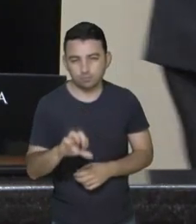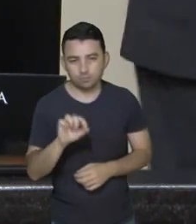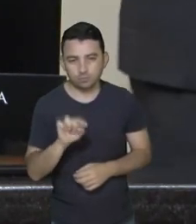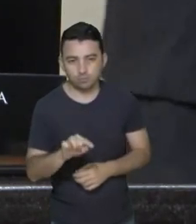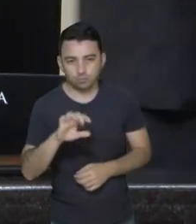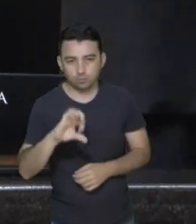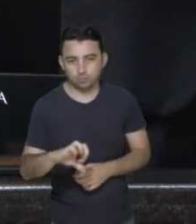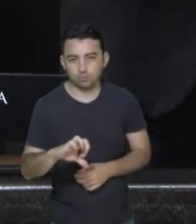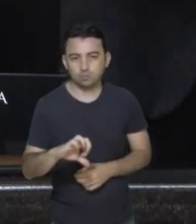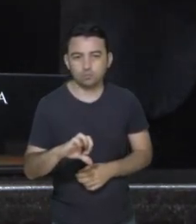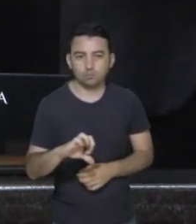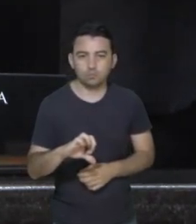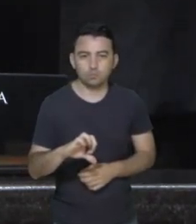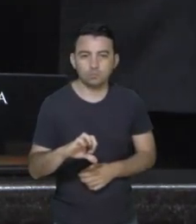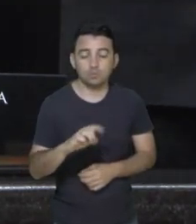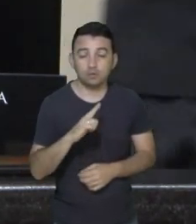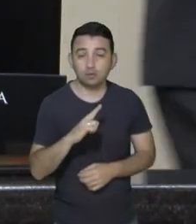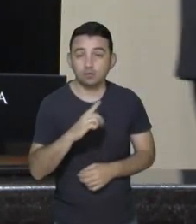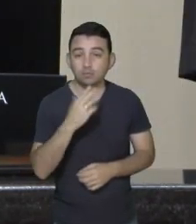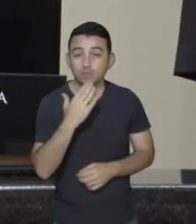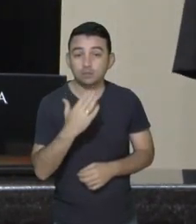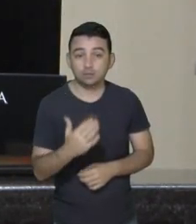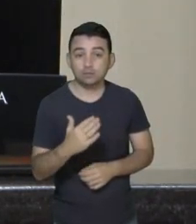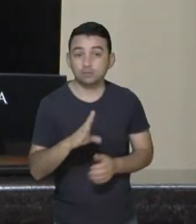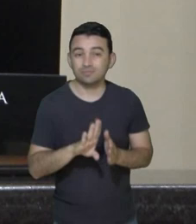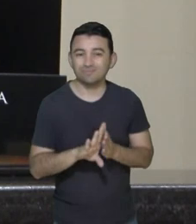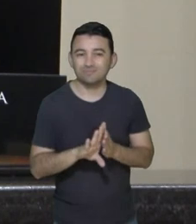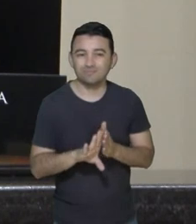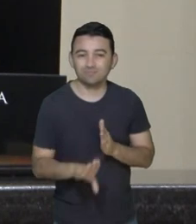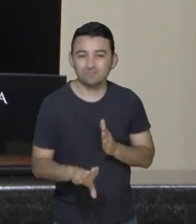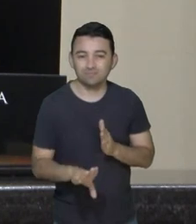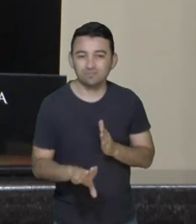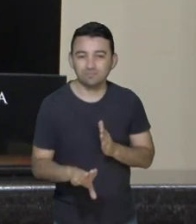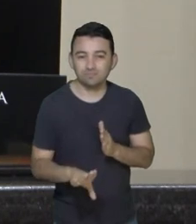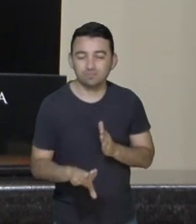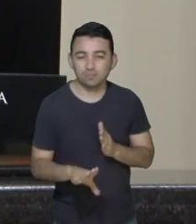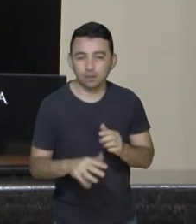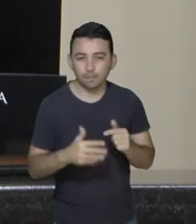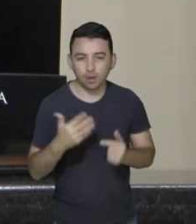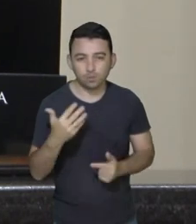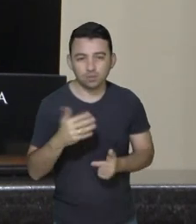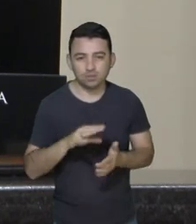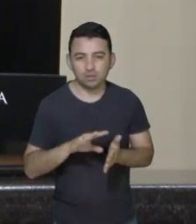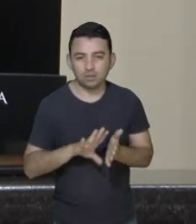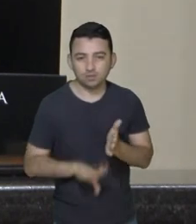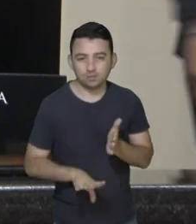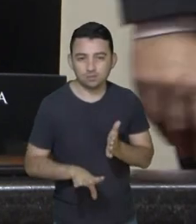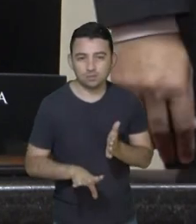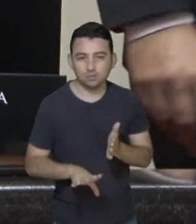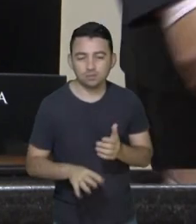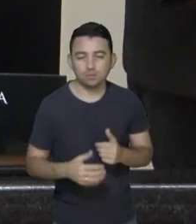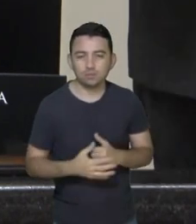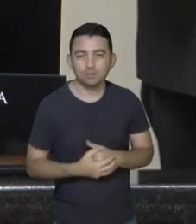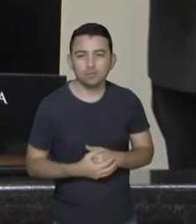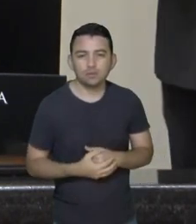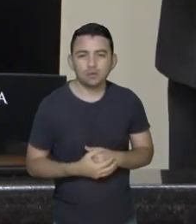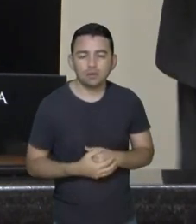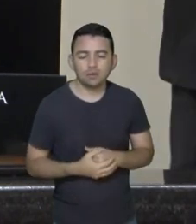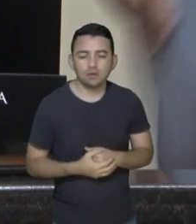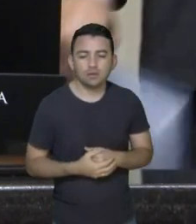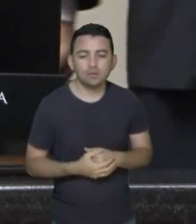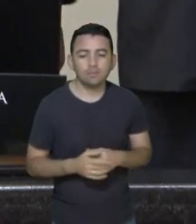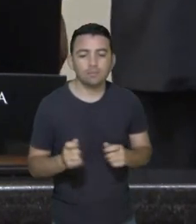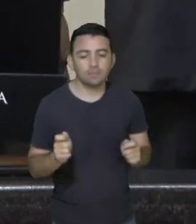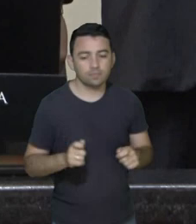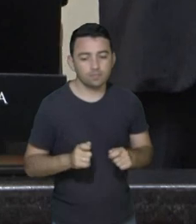029.9. Há um pedido de retirada de pauta, deputado Júlio Garcia, para que